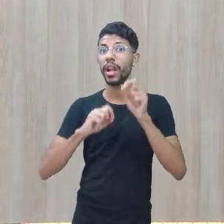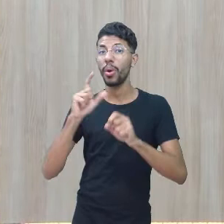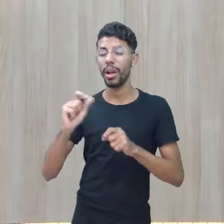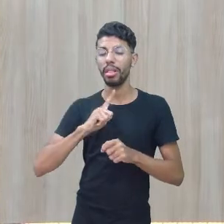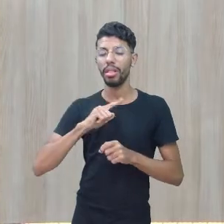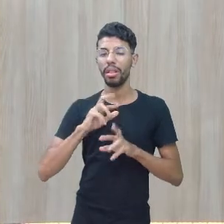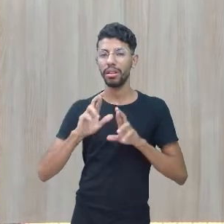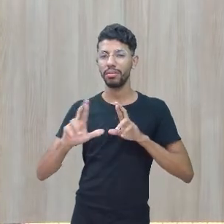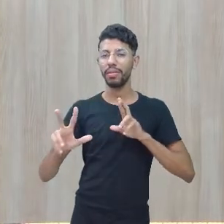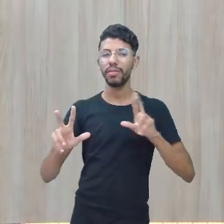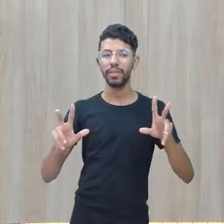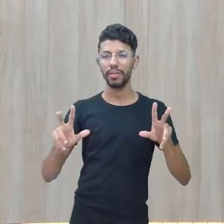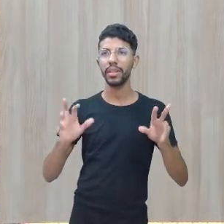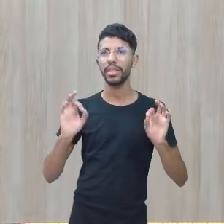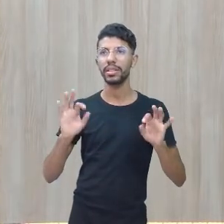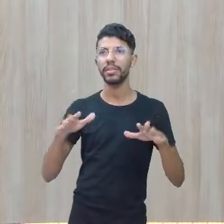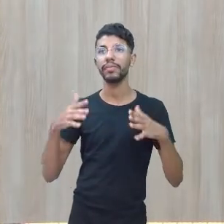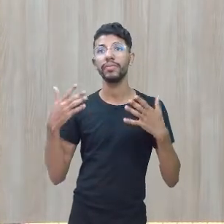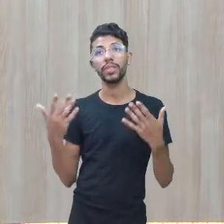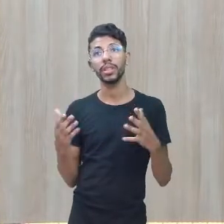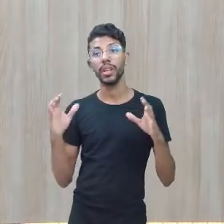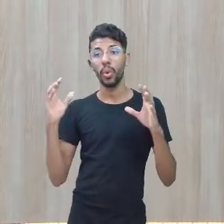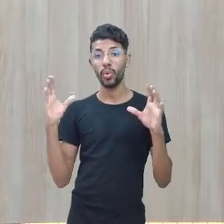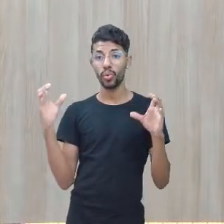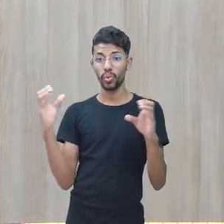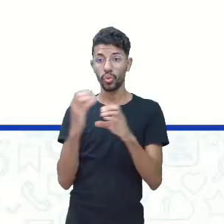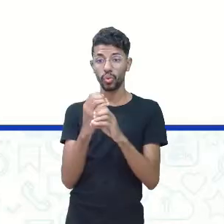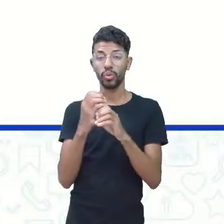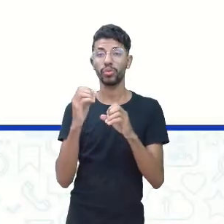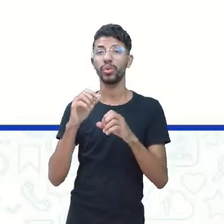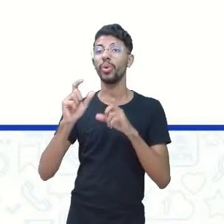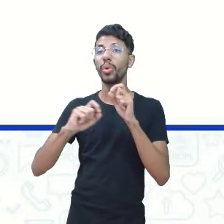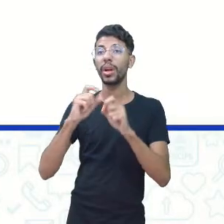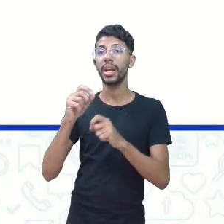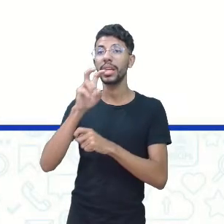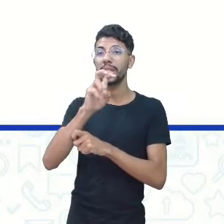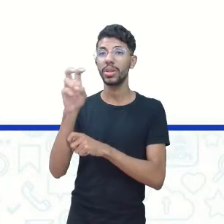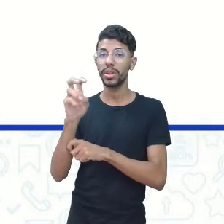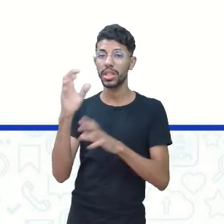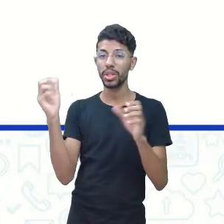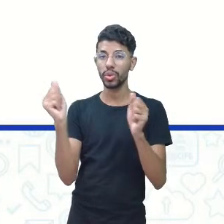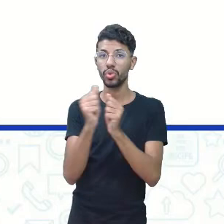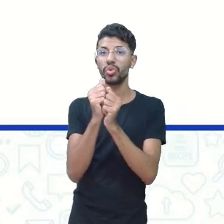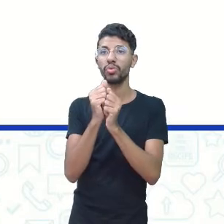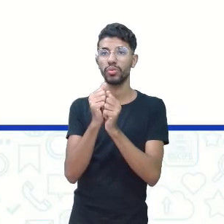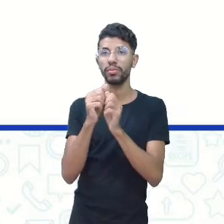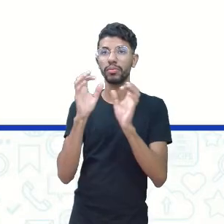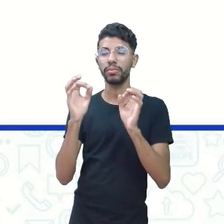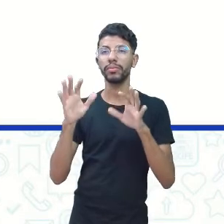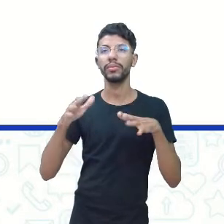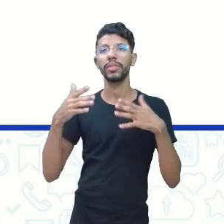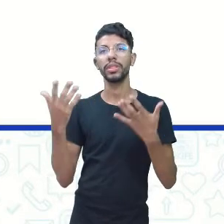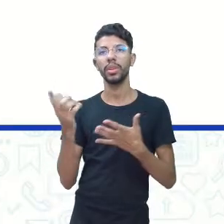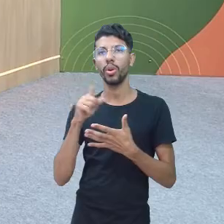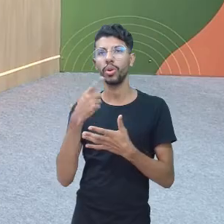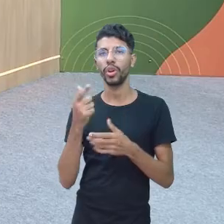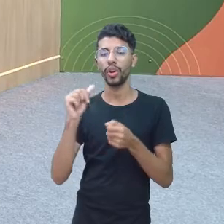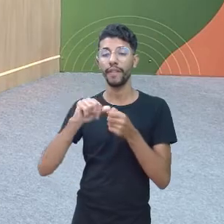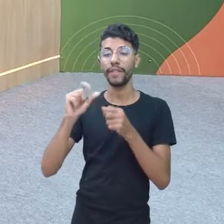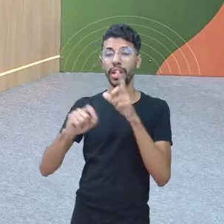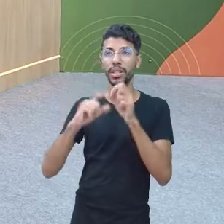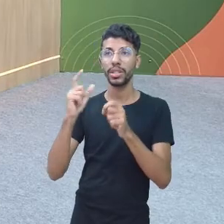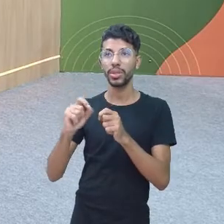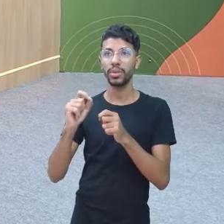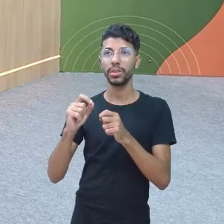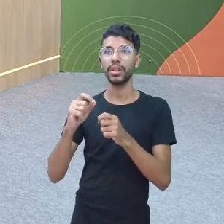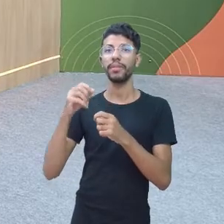total arrecadado, né, era 55. Então, veja que a gente começou destacando as informações importantes para sinalizar que a nossa leitura foi feita